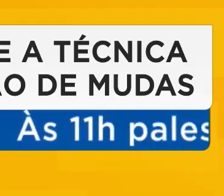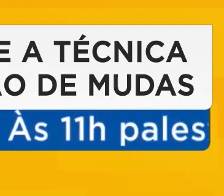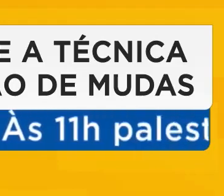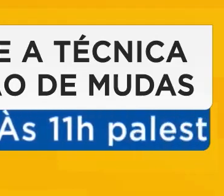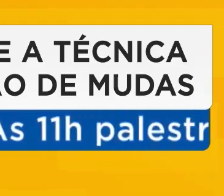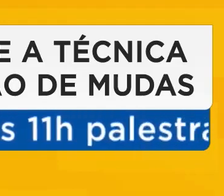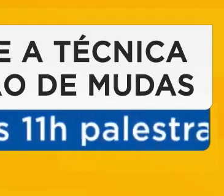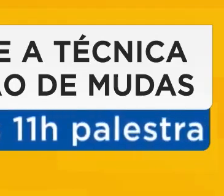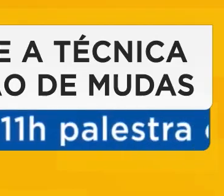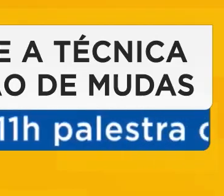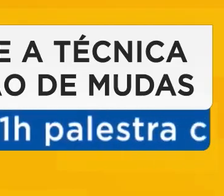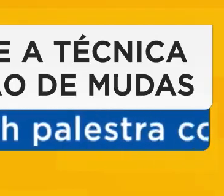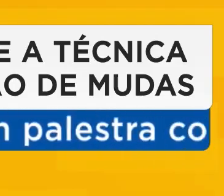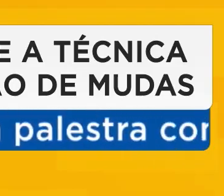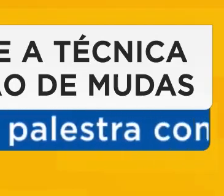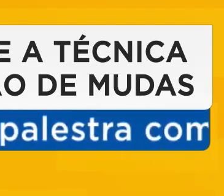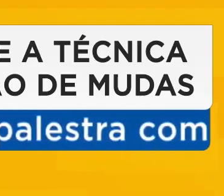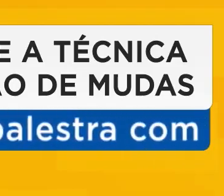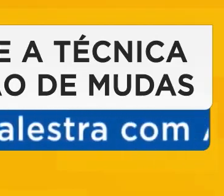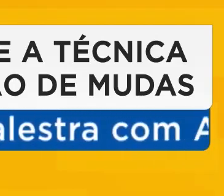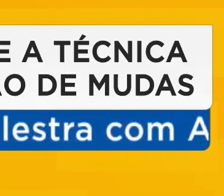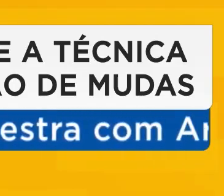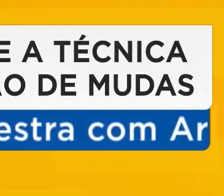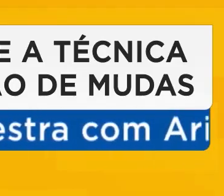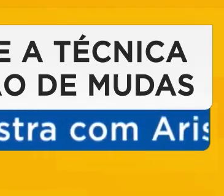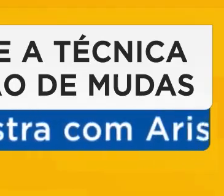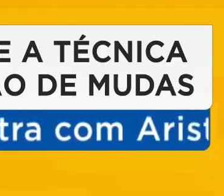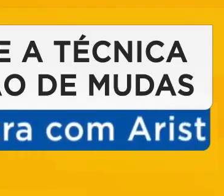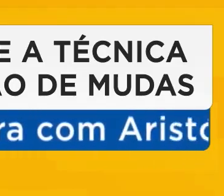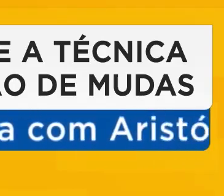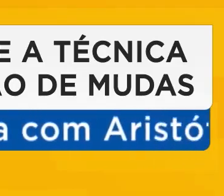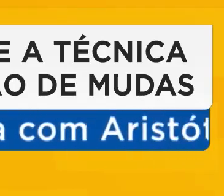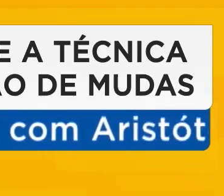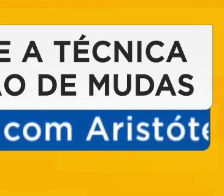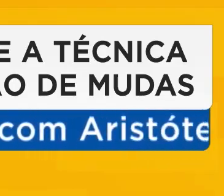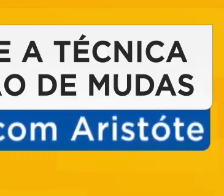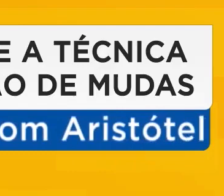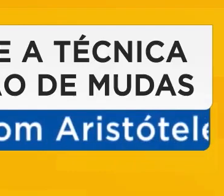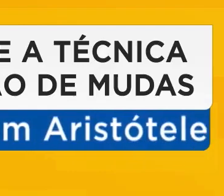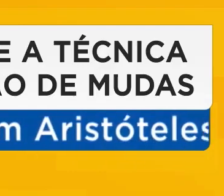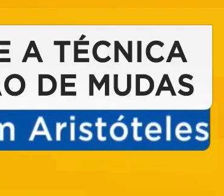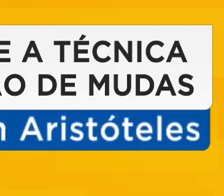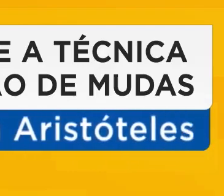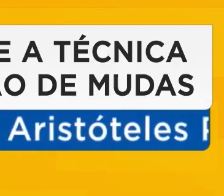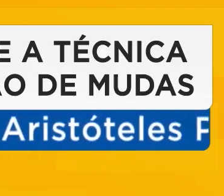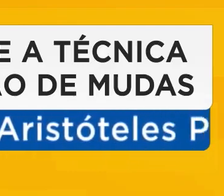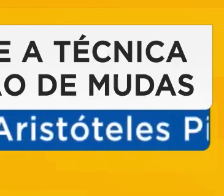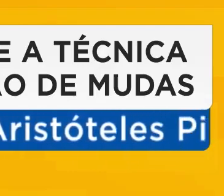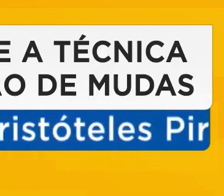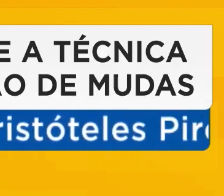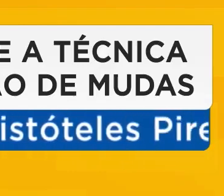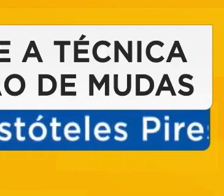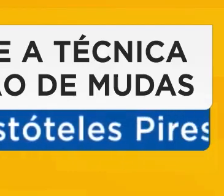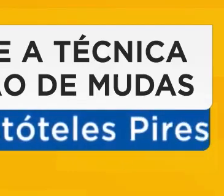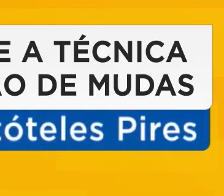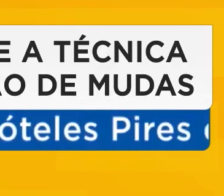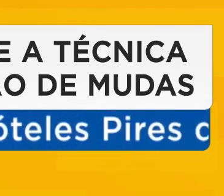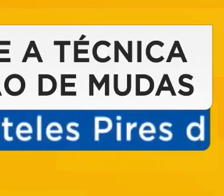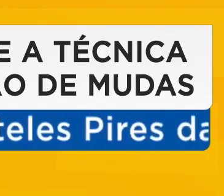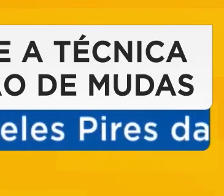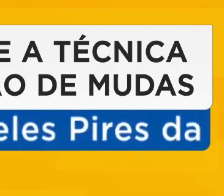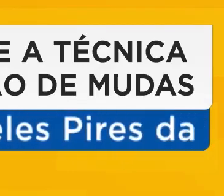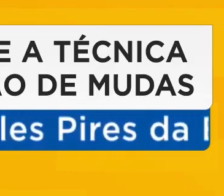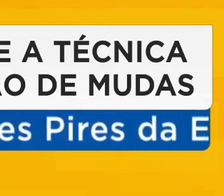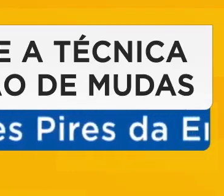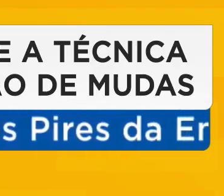que ser com rastreabilidade para ser comercializado. Então, o Tocantins já está praticamente preparado para isso, por esse trabalho